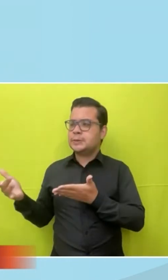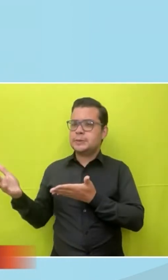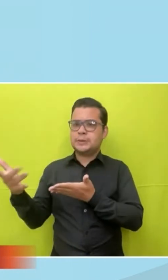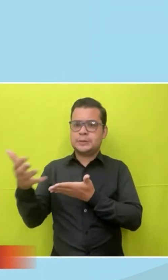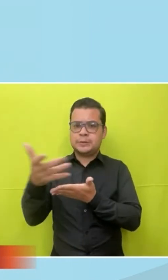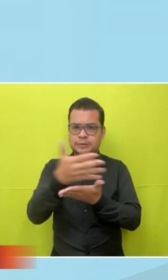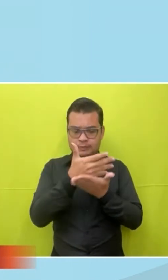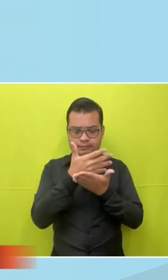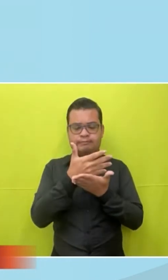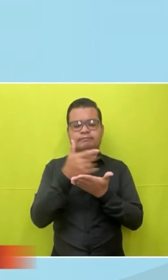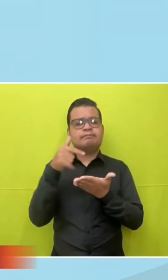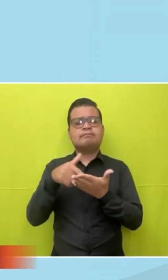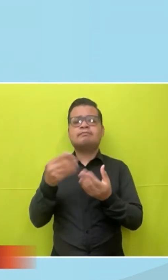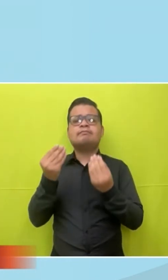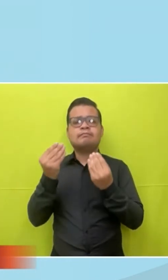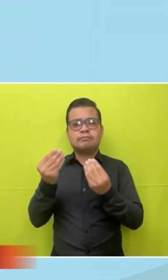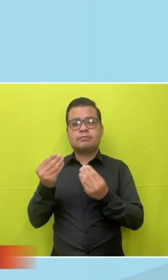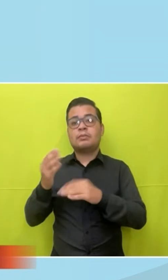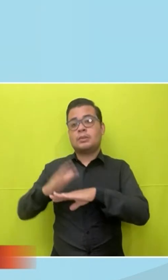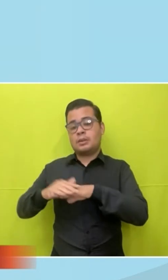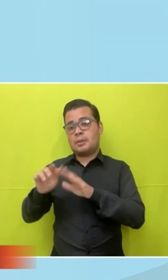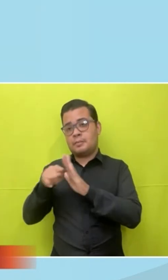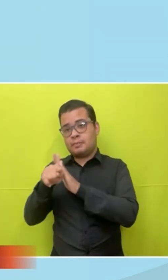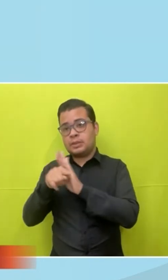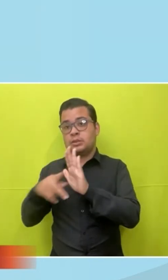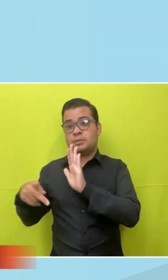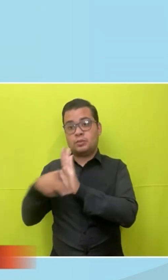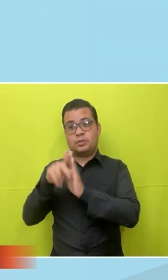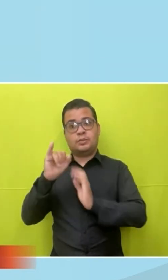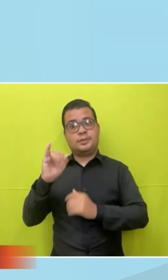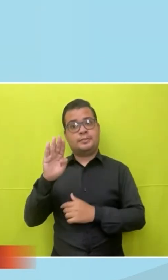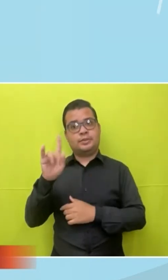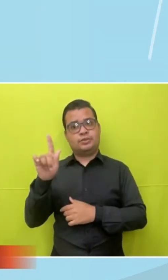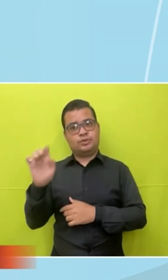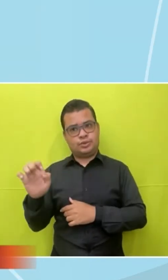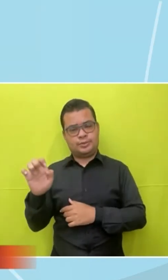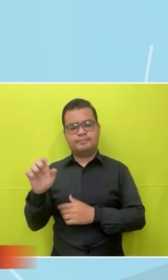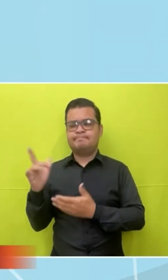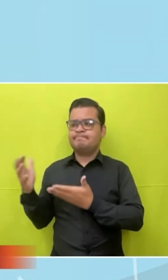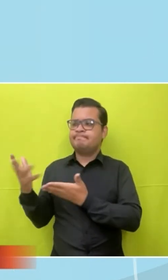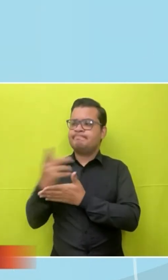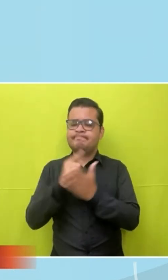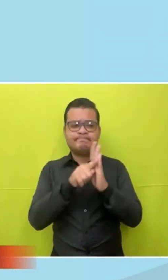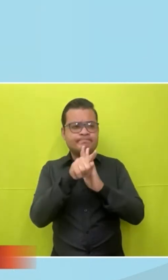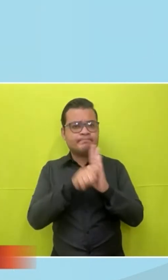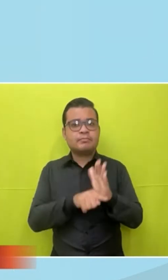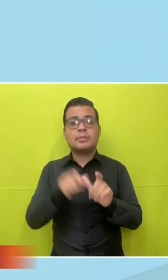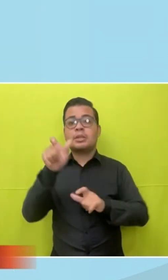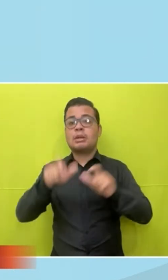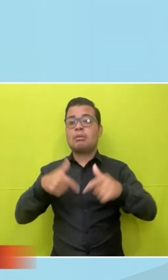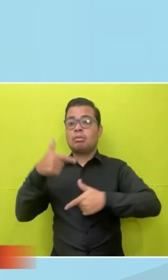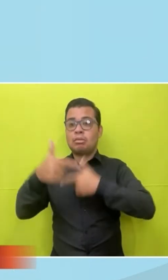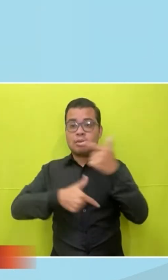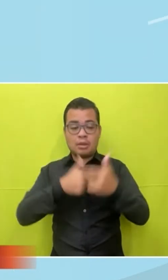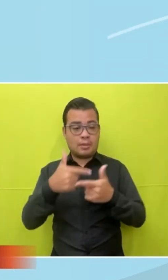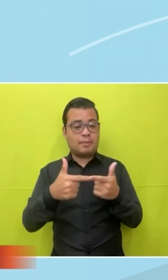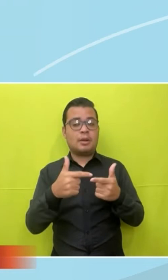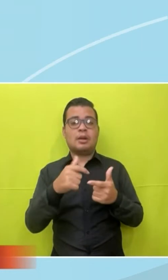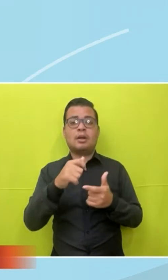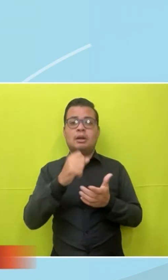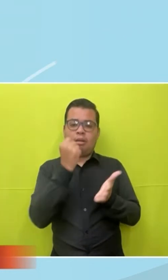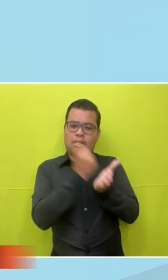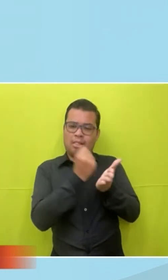Pesquisa Nacional por Amostra de Domicílio do IBGE, o número de trabalhadores com carteira assinada diminuiu